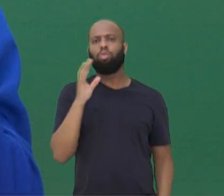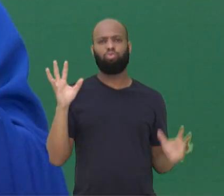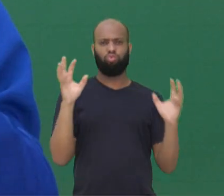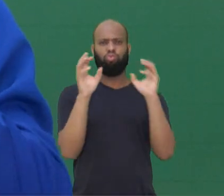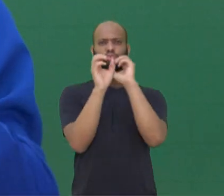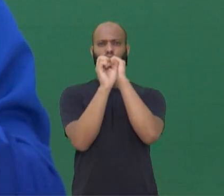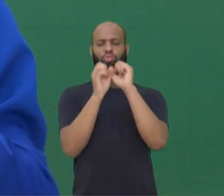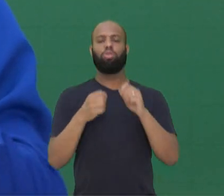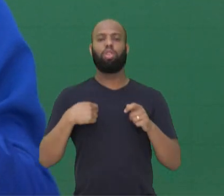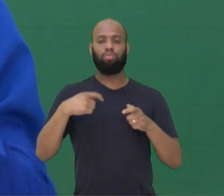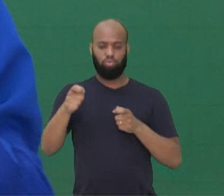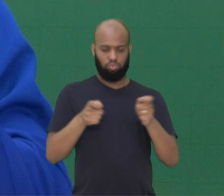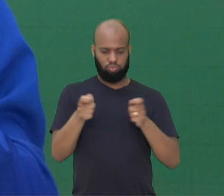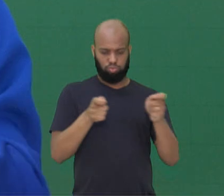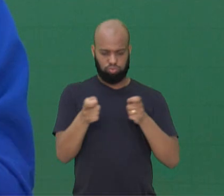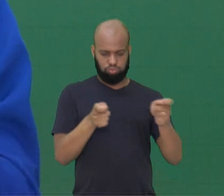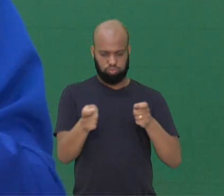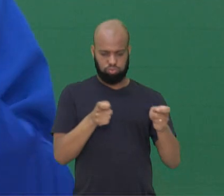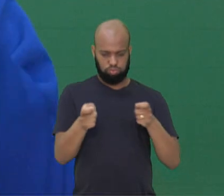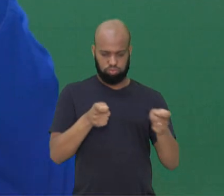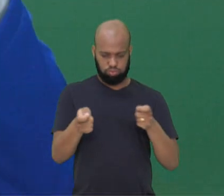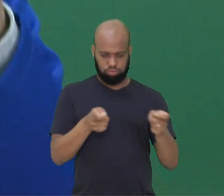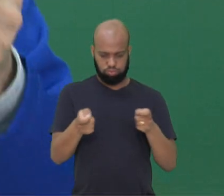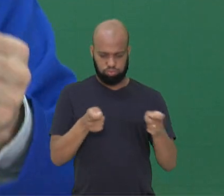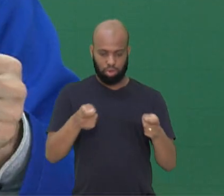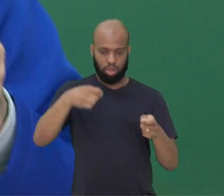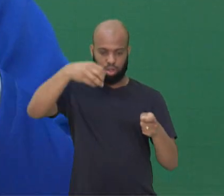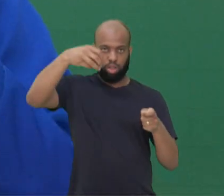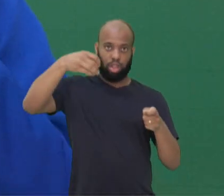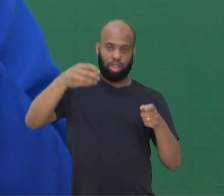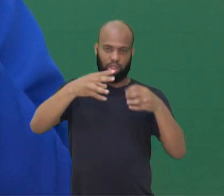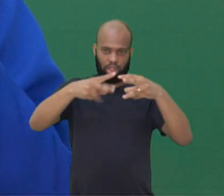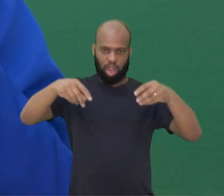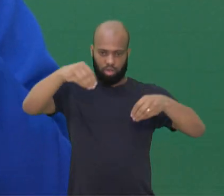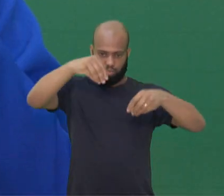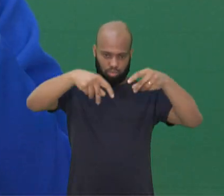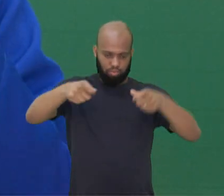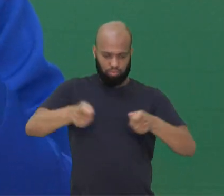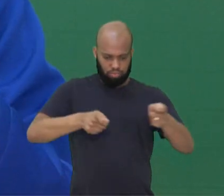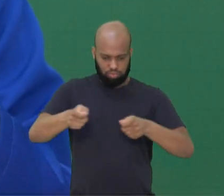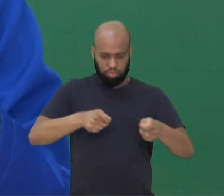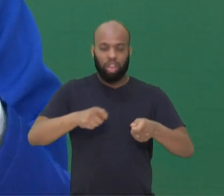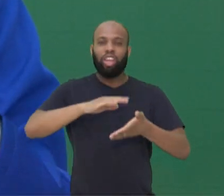escura, peneirei bem, peguei a peneira para tirar pedacinhos de raízes,